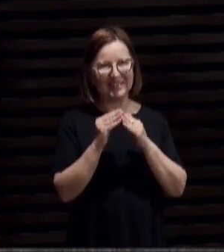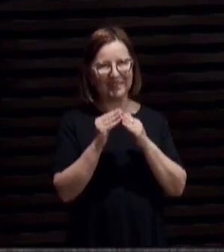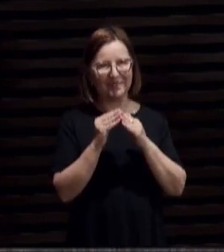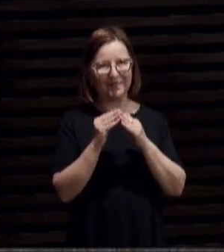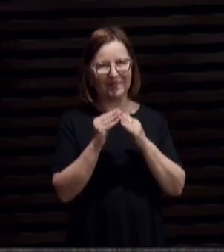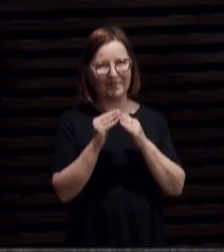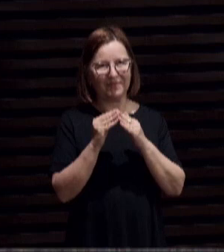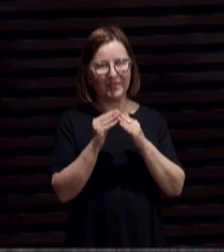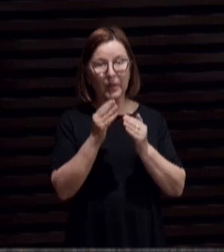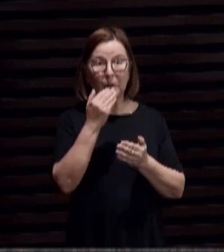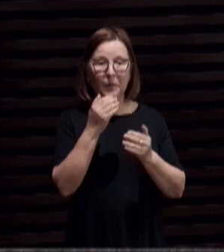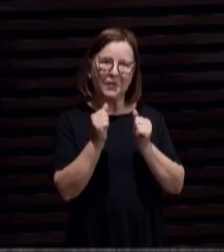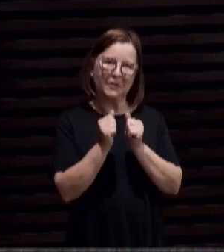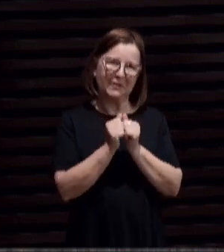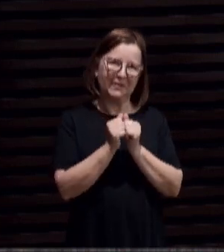do comer junto,